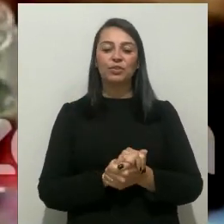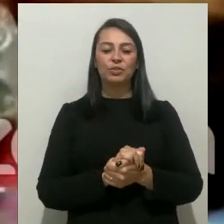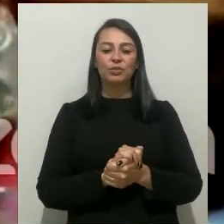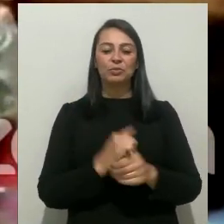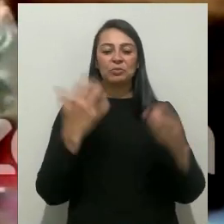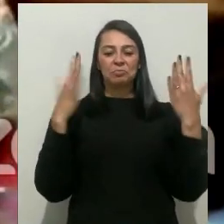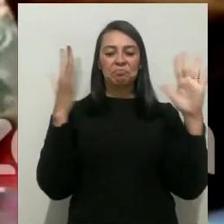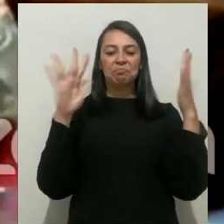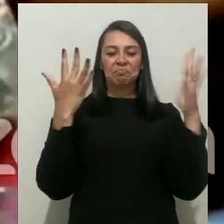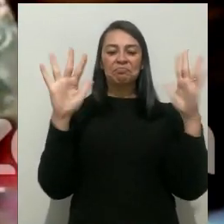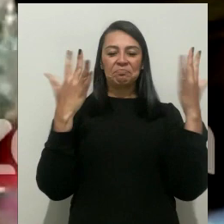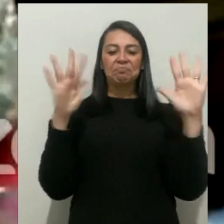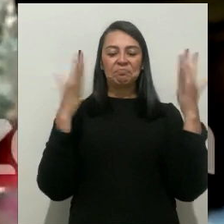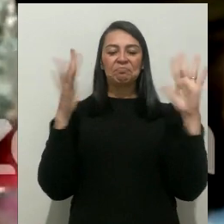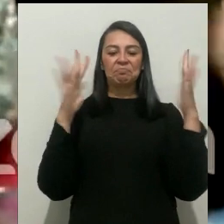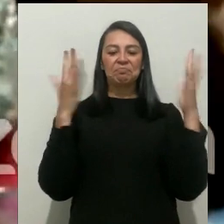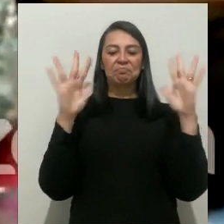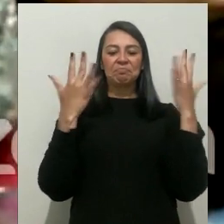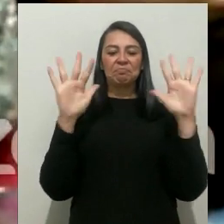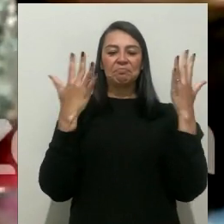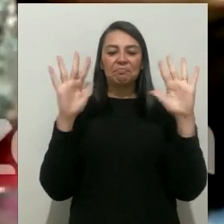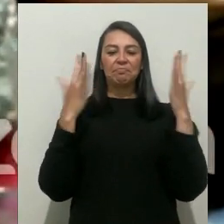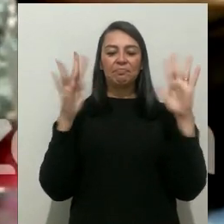Temos de